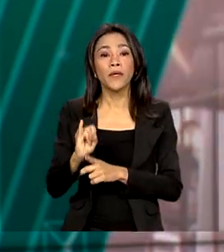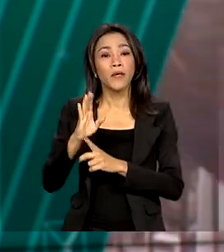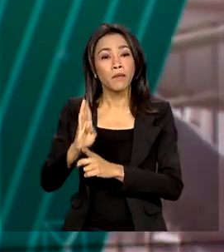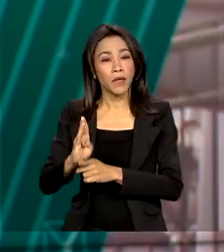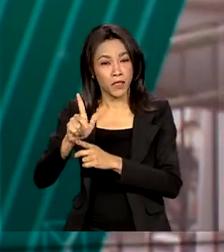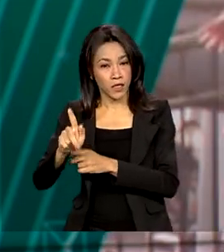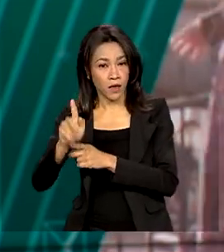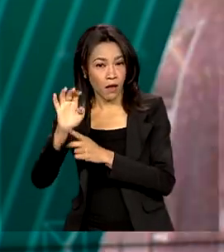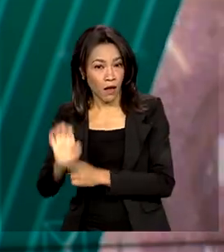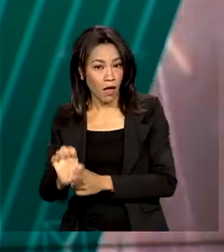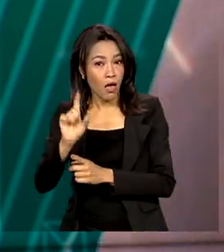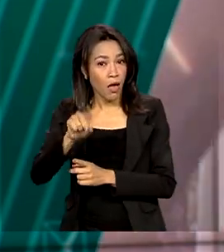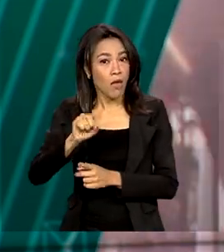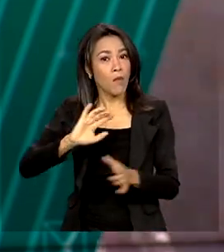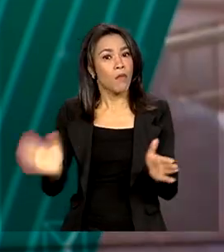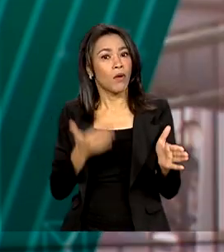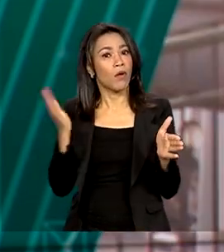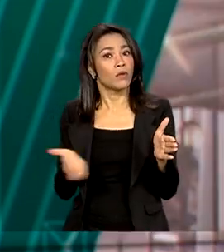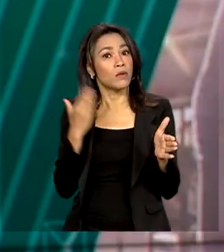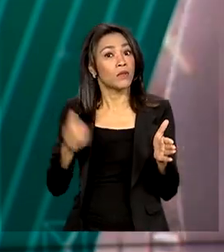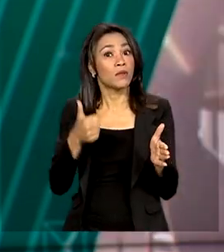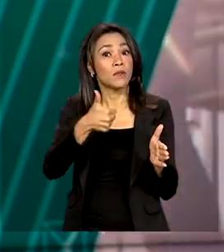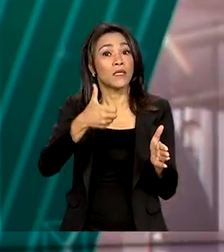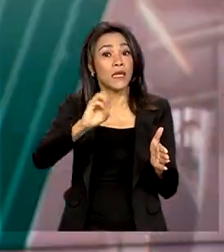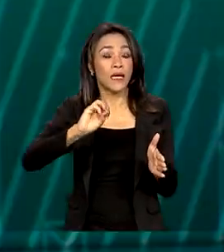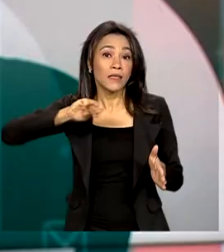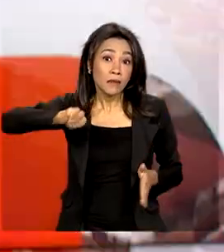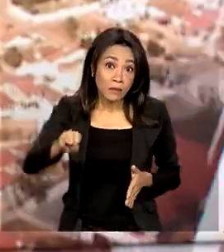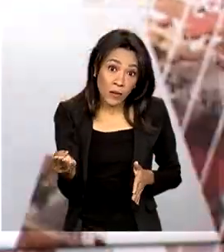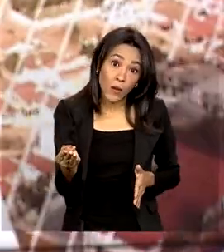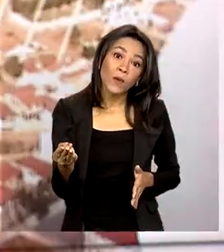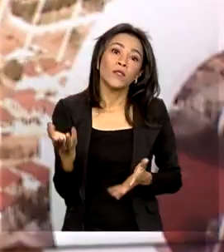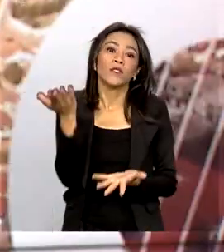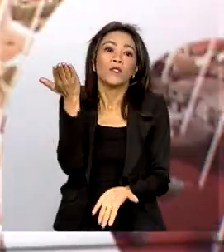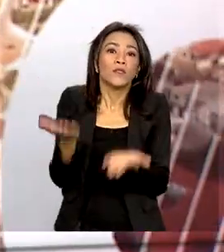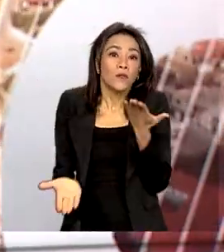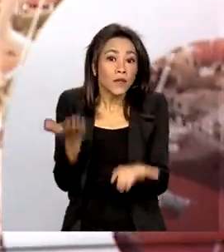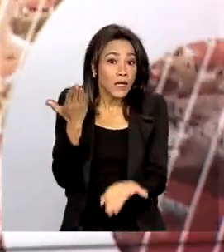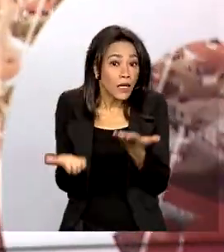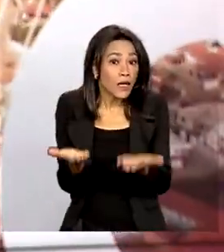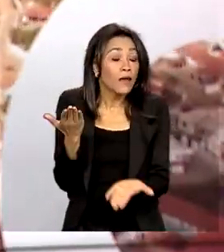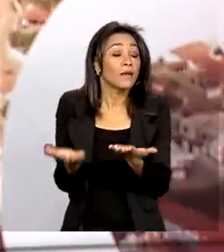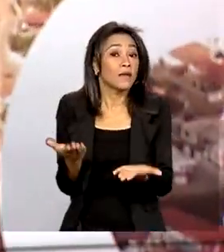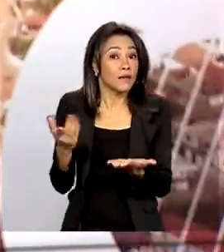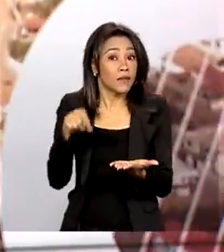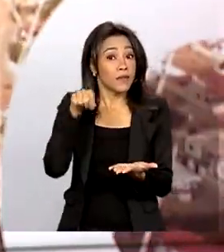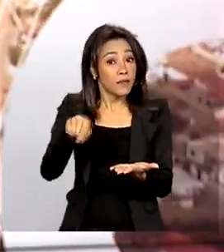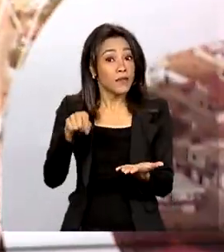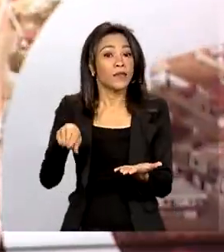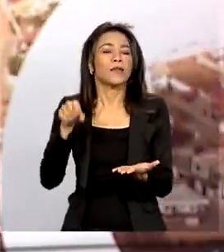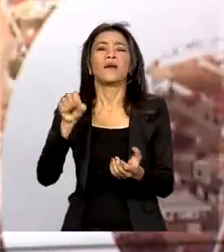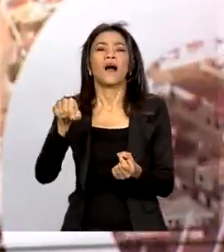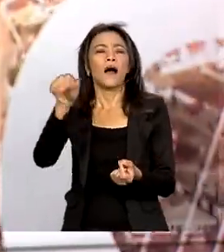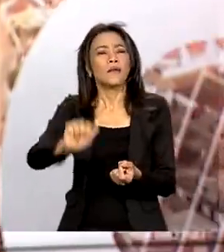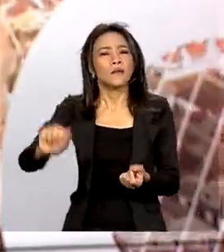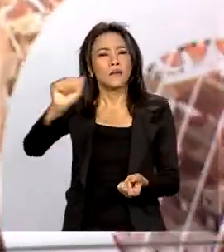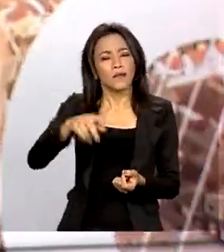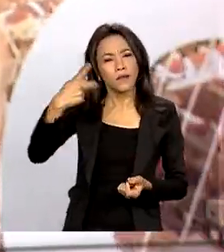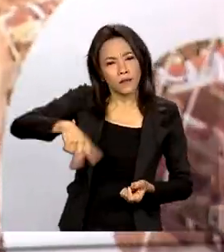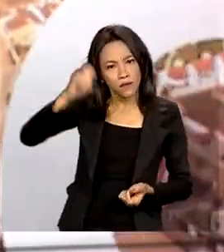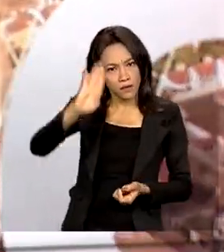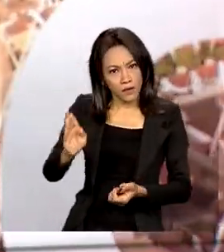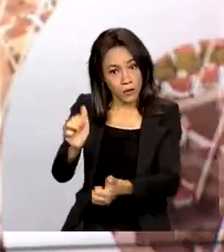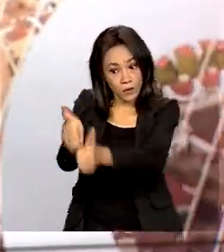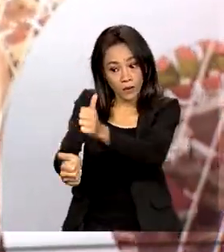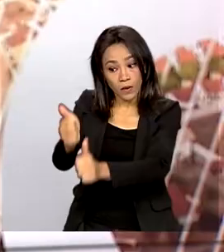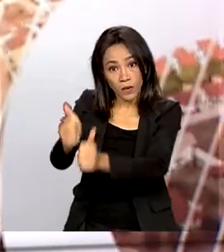ano é de uma produção de mais de 10 milhões de toneladas do grão. E a Associação Brasileira da Indústria do Arroz projeta